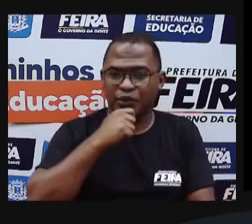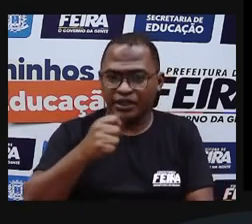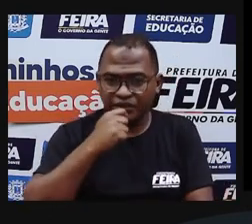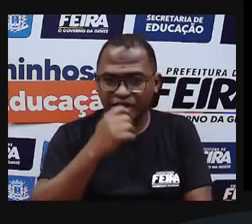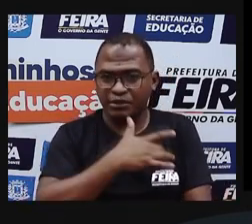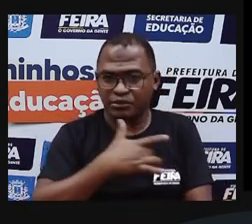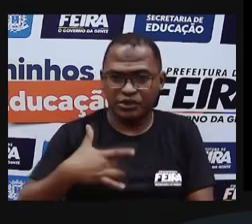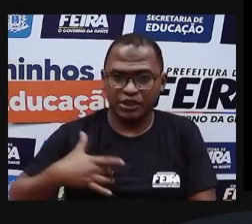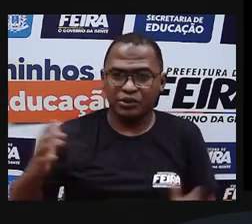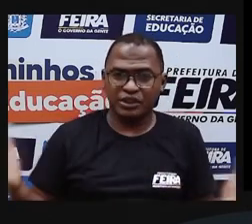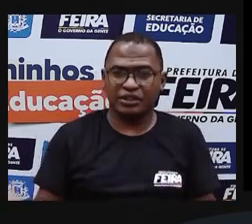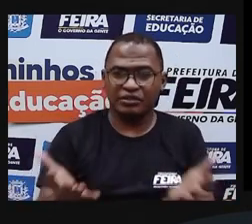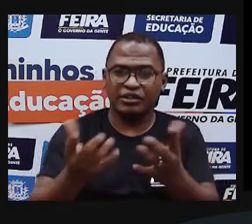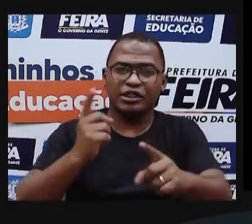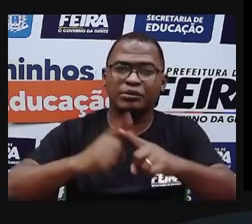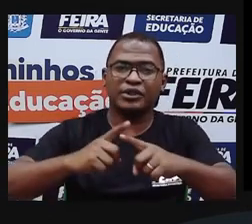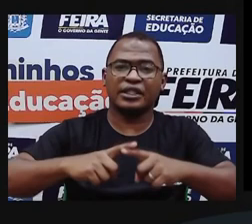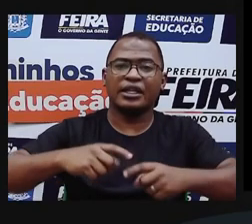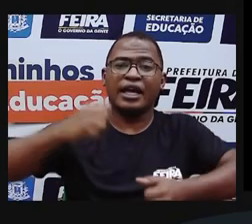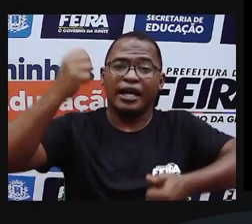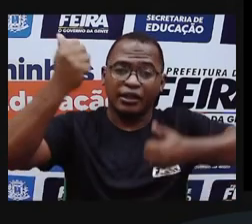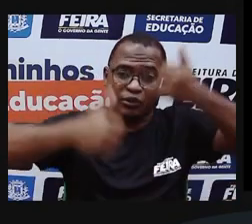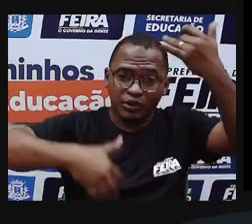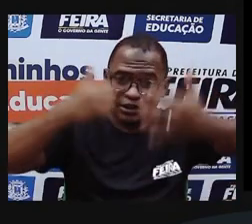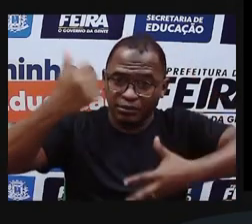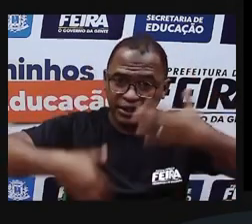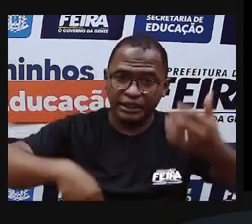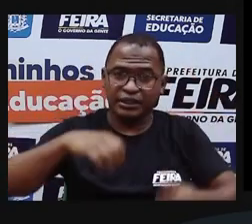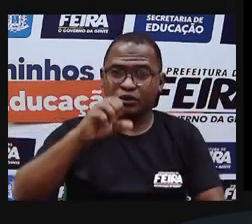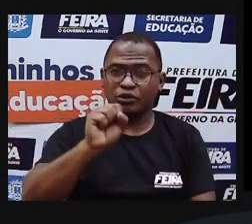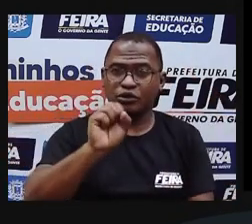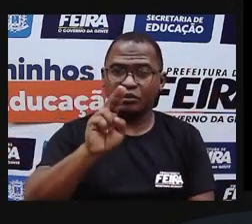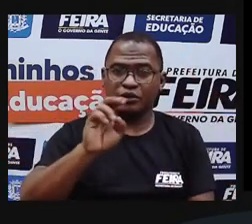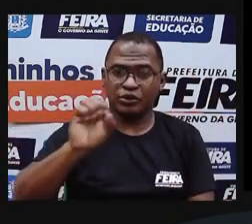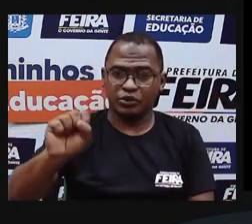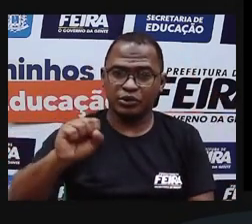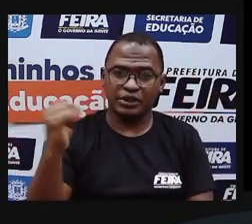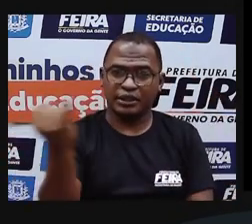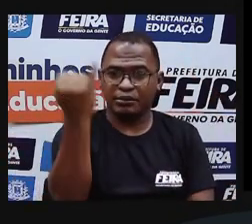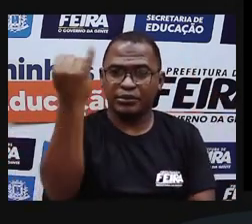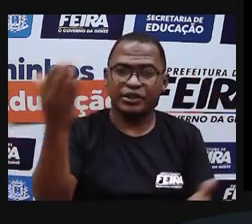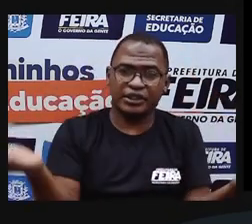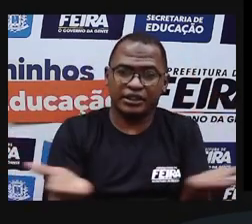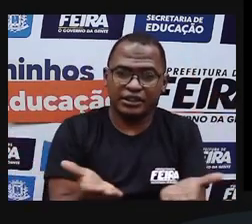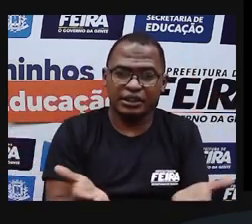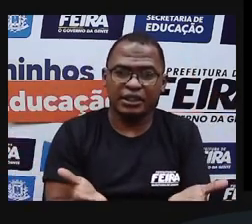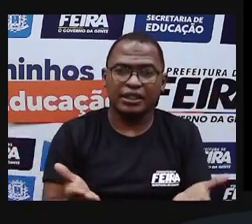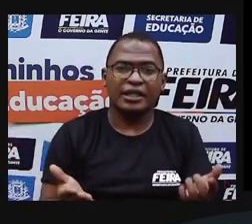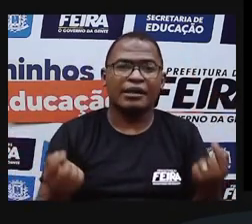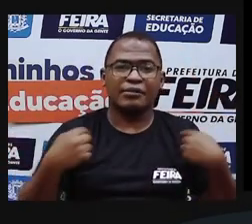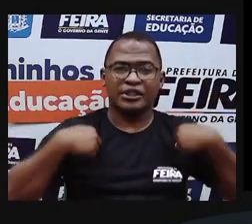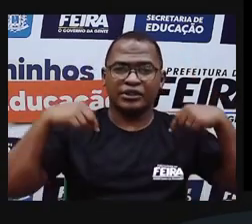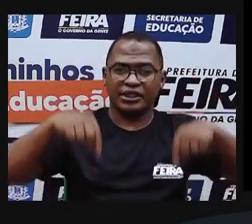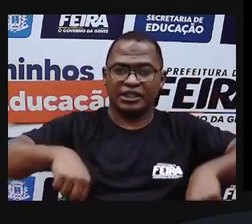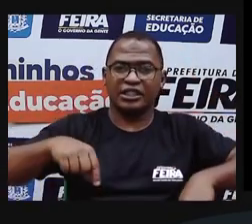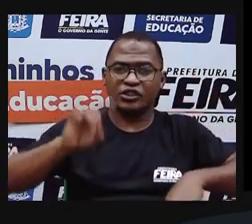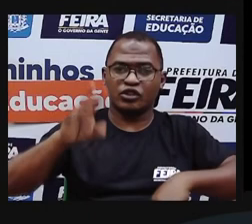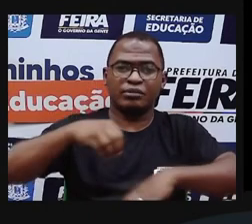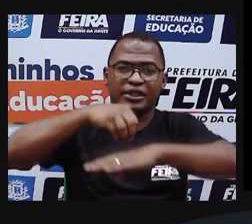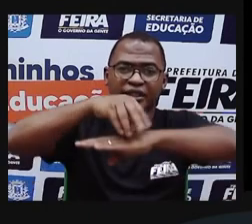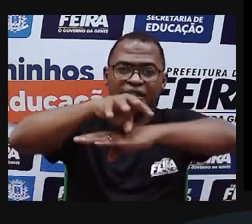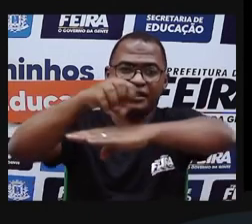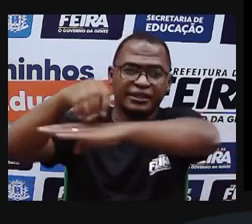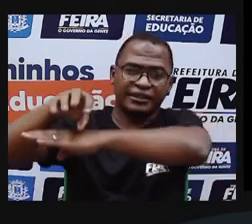agradecida, com muita gratidão, e dizer para vocês que é isso mesmo, a gente está aqui não é só para transmitir, é para a